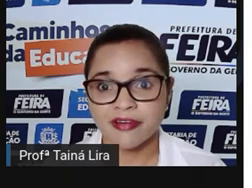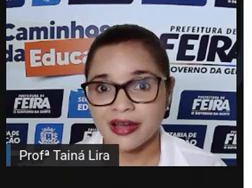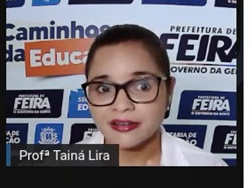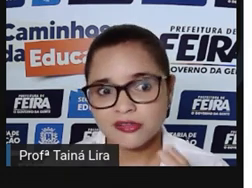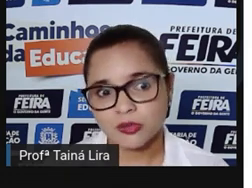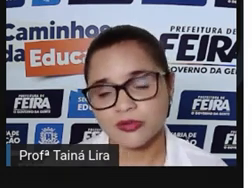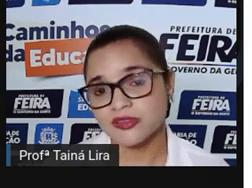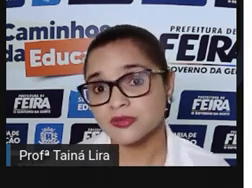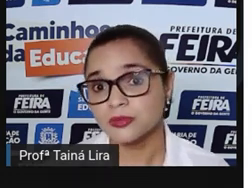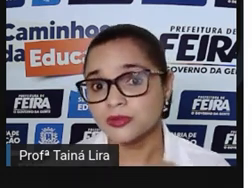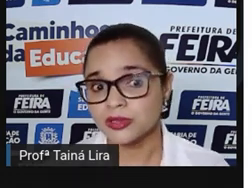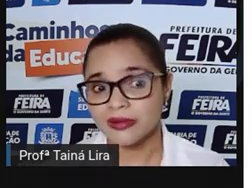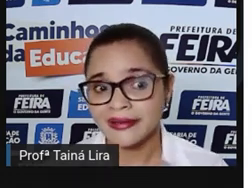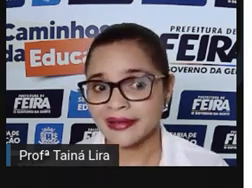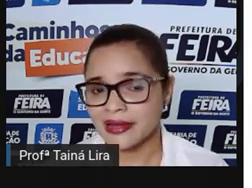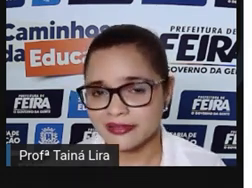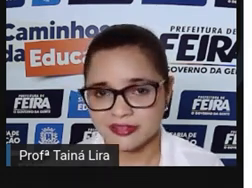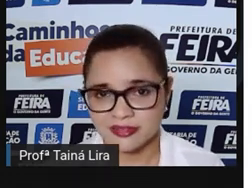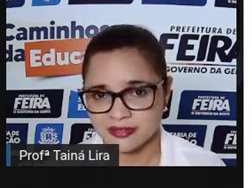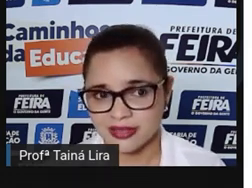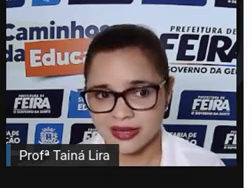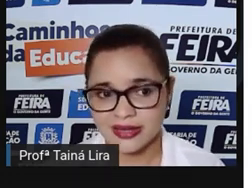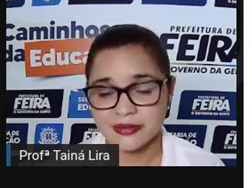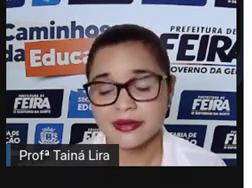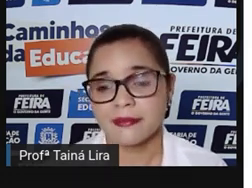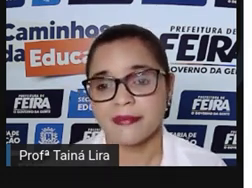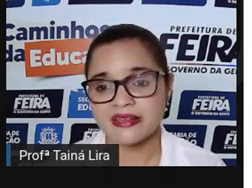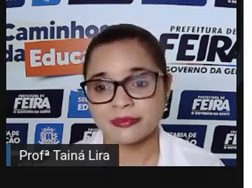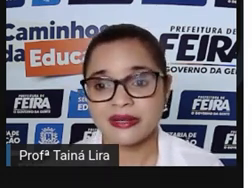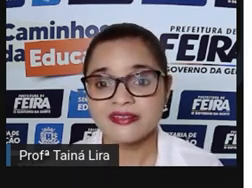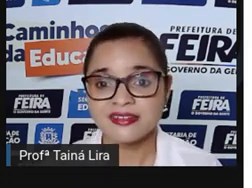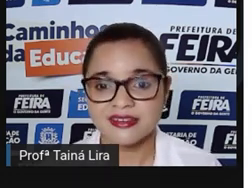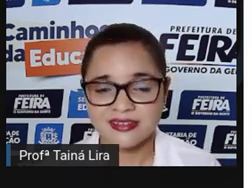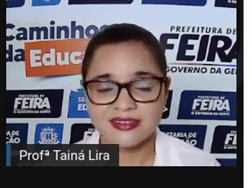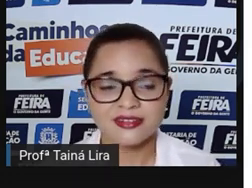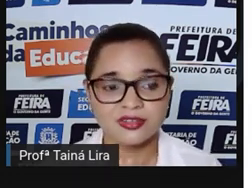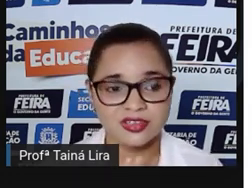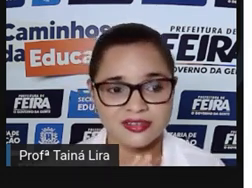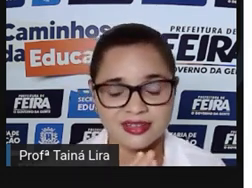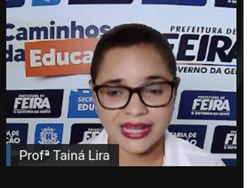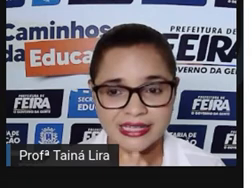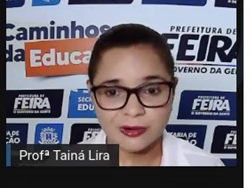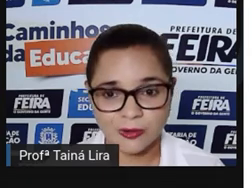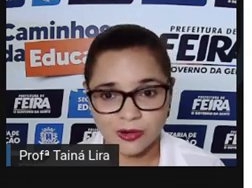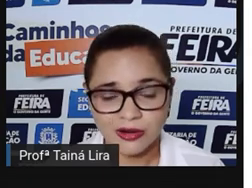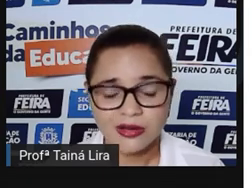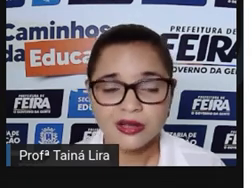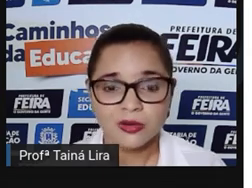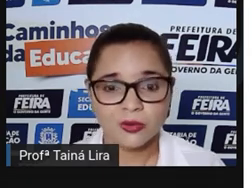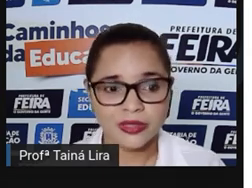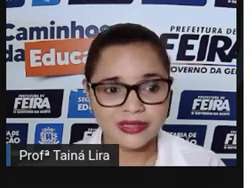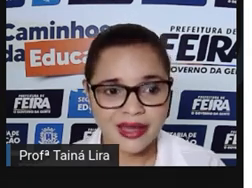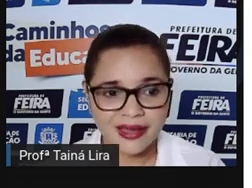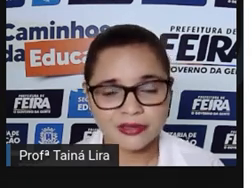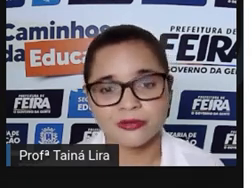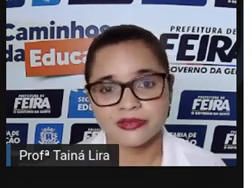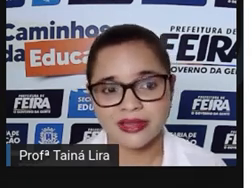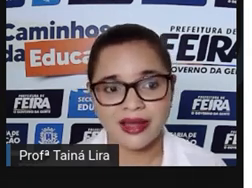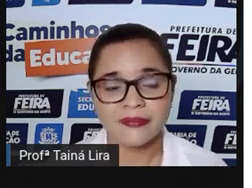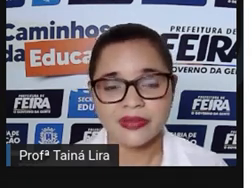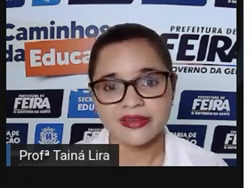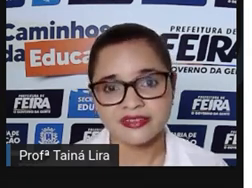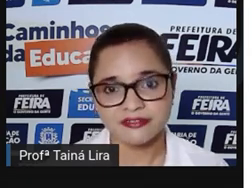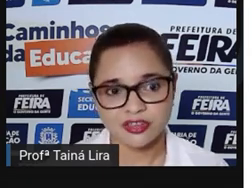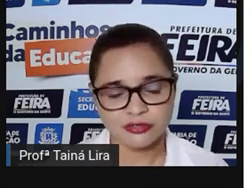tem várias coisas muito legais, tá? Mas precisa ser utilizada com cuidado,